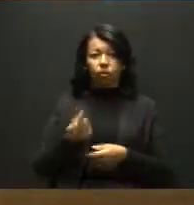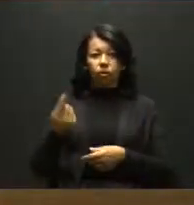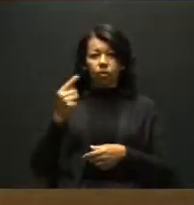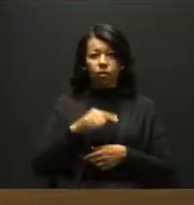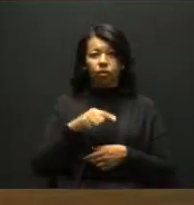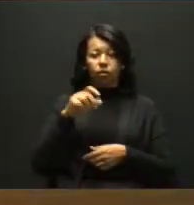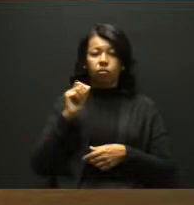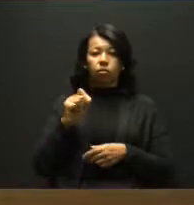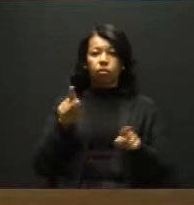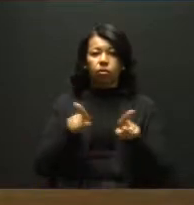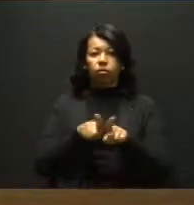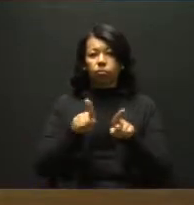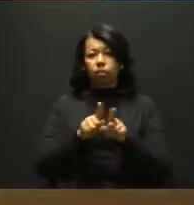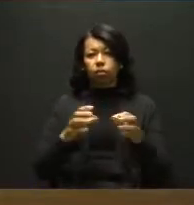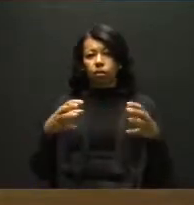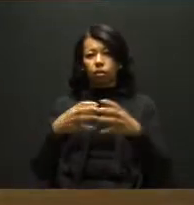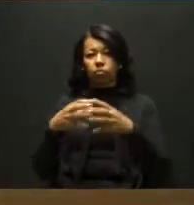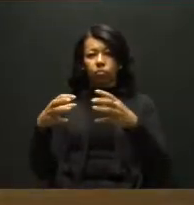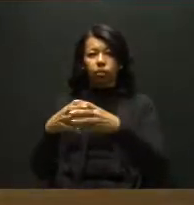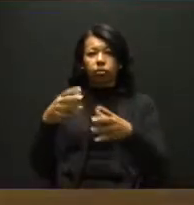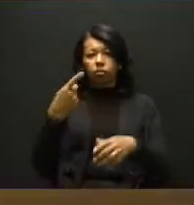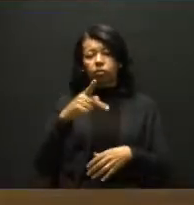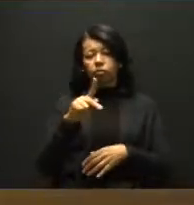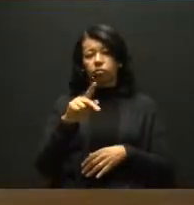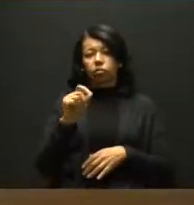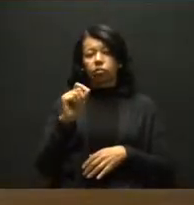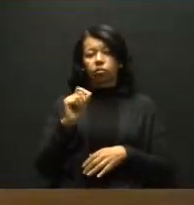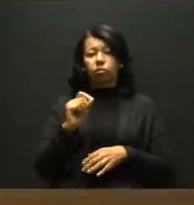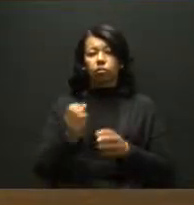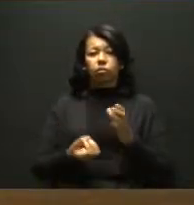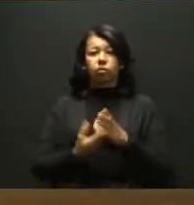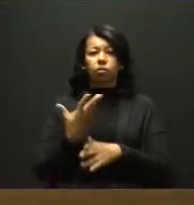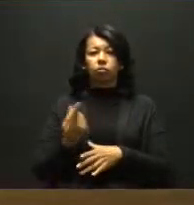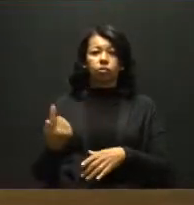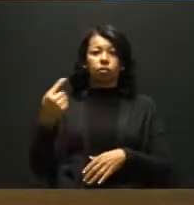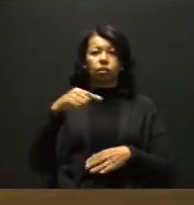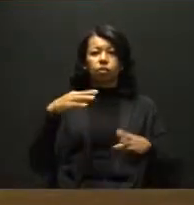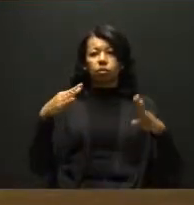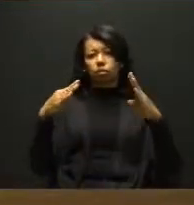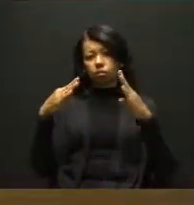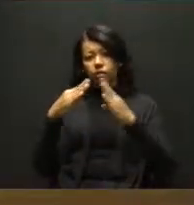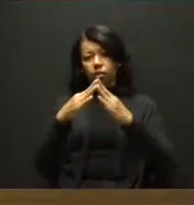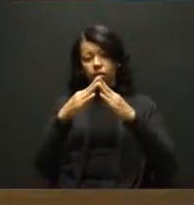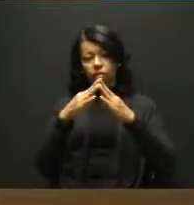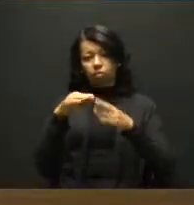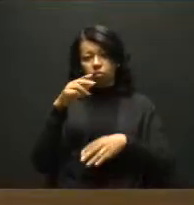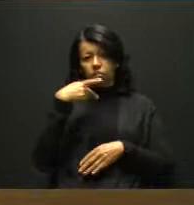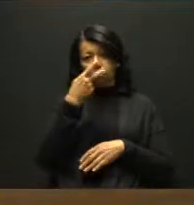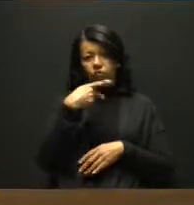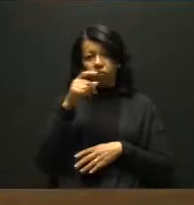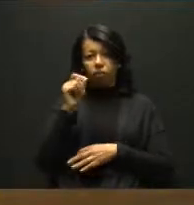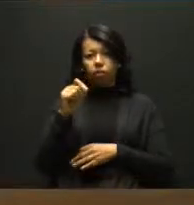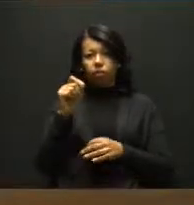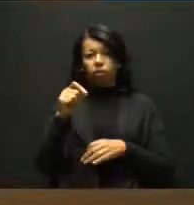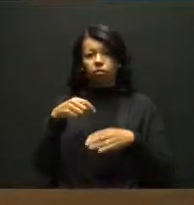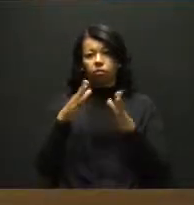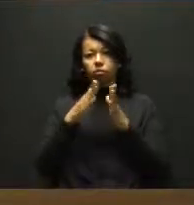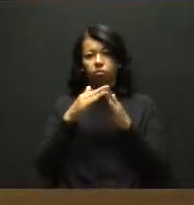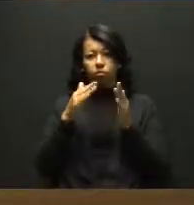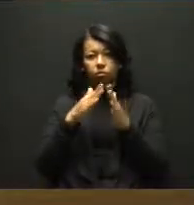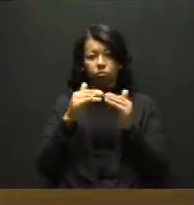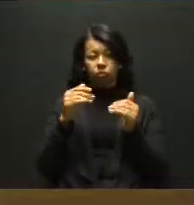a comissão que vossa excelência instalou nesta casa quando fala no no pedido